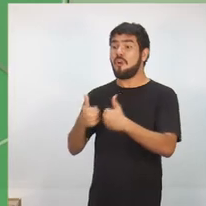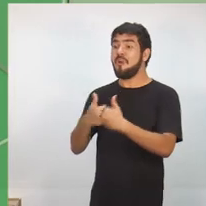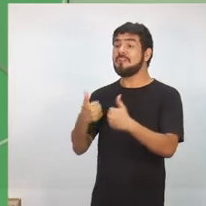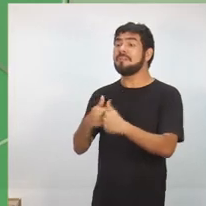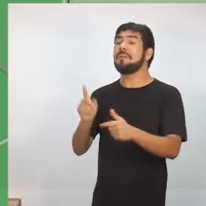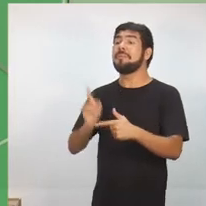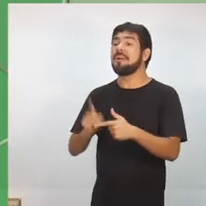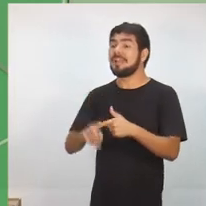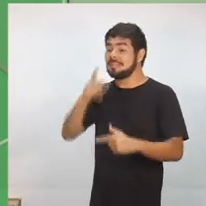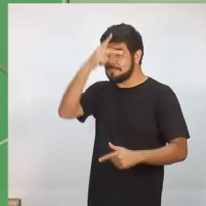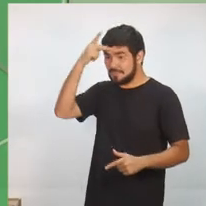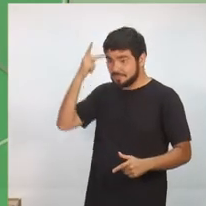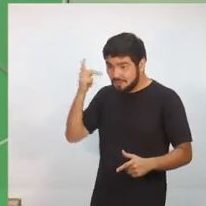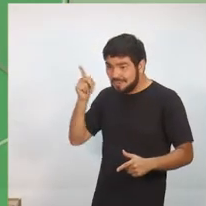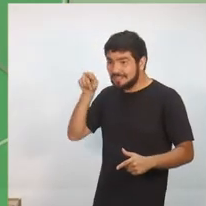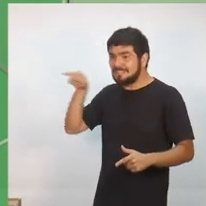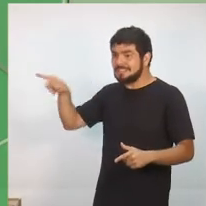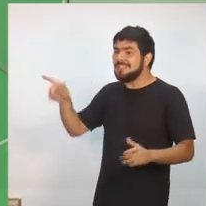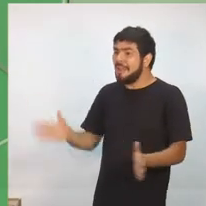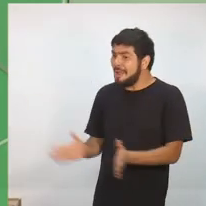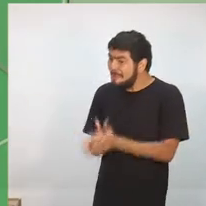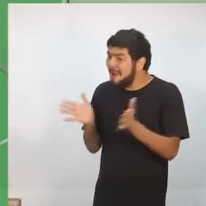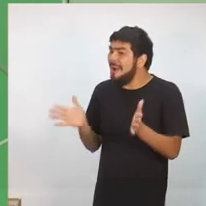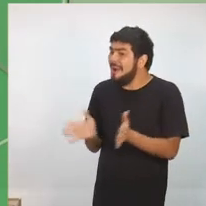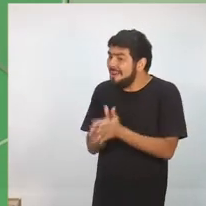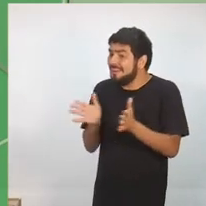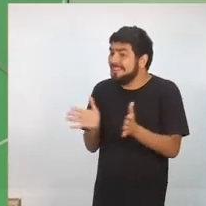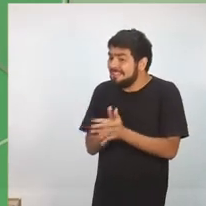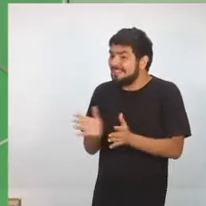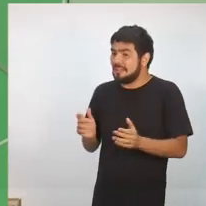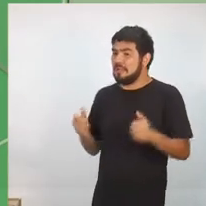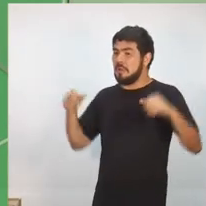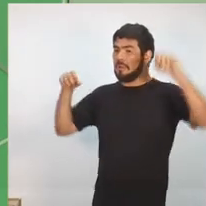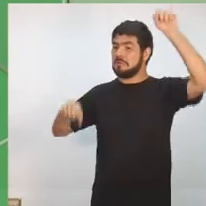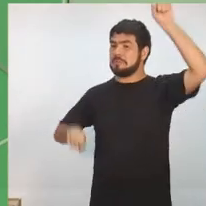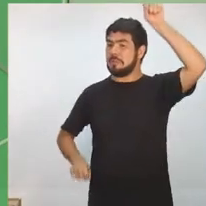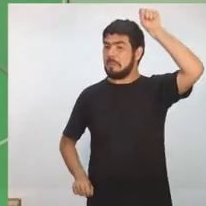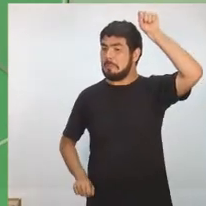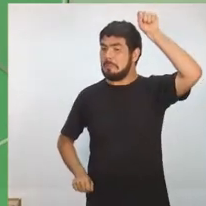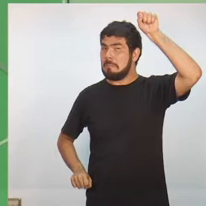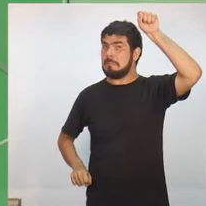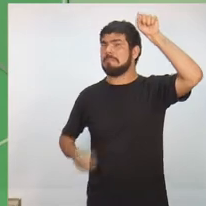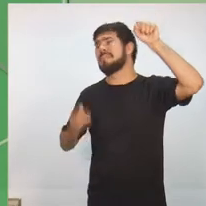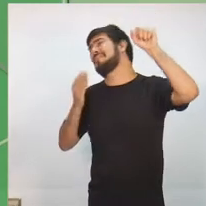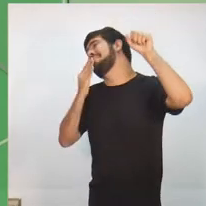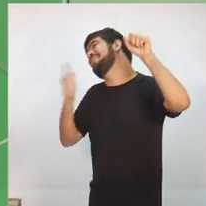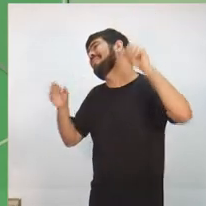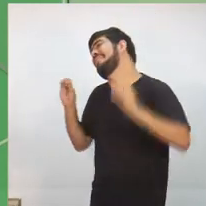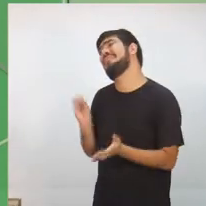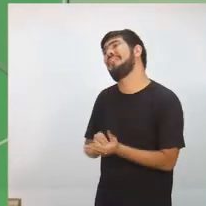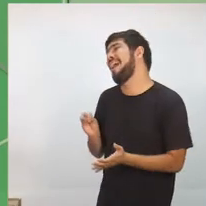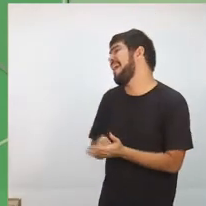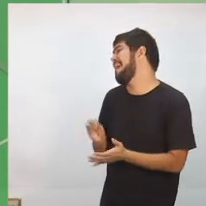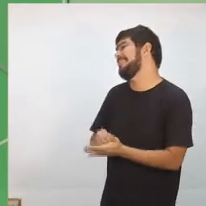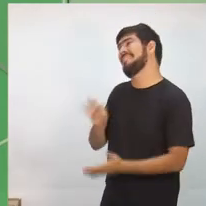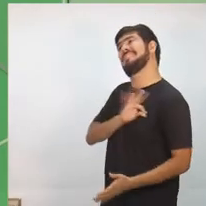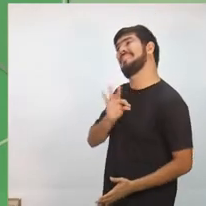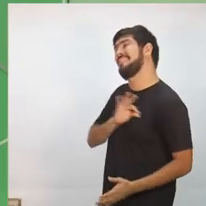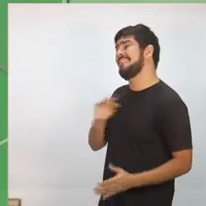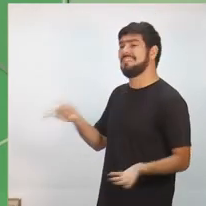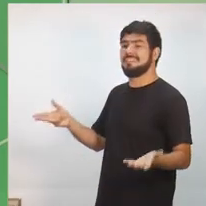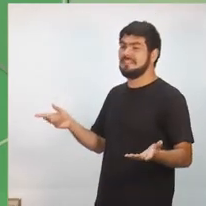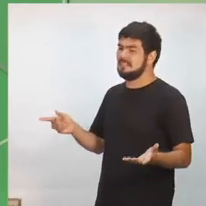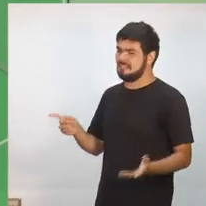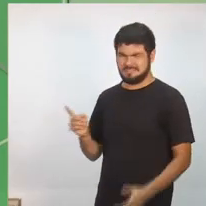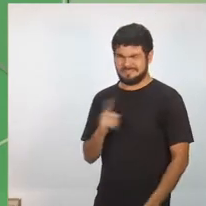porque as pessoas, aqueles que são mais humildes, que andam nos nossos ônibus, hoje eles estão pedindo que nós façamos a segurança pública. Nós